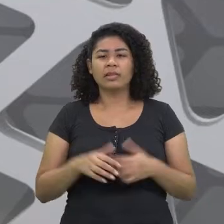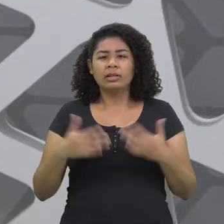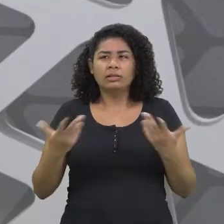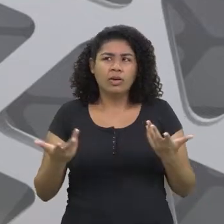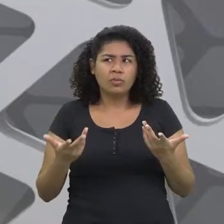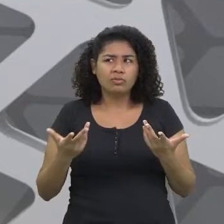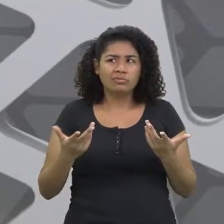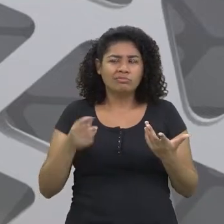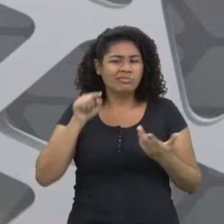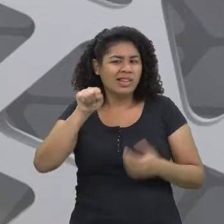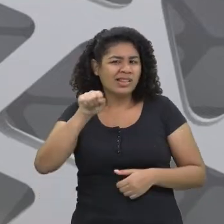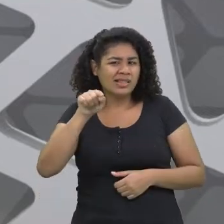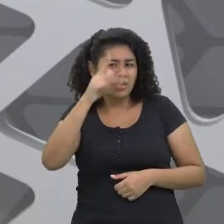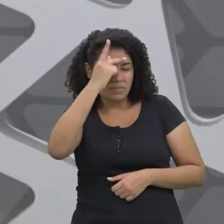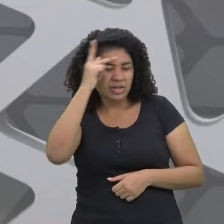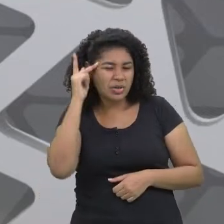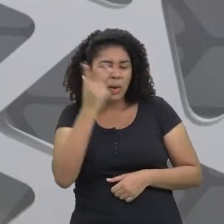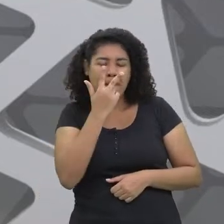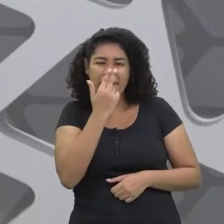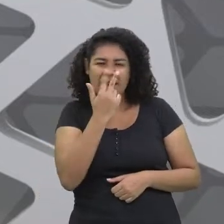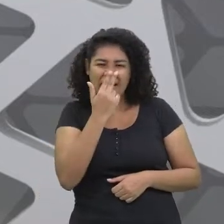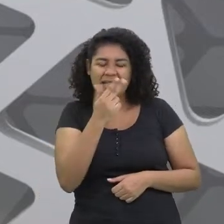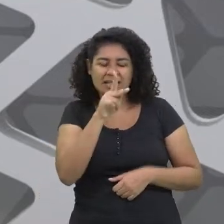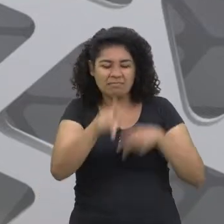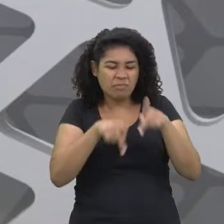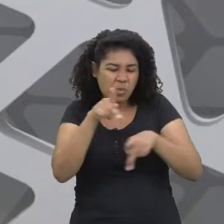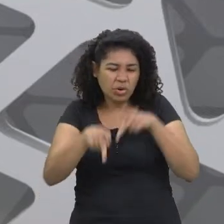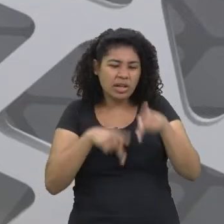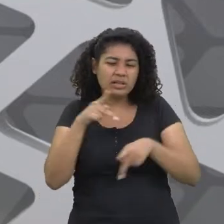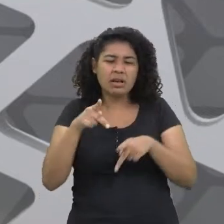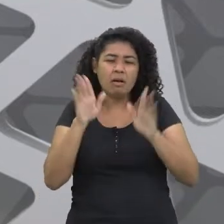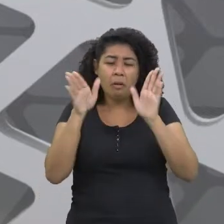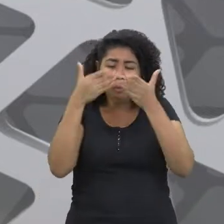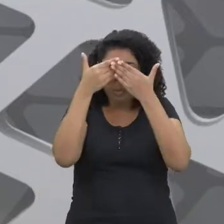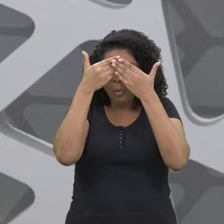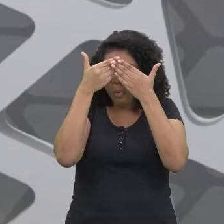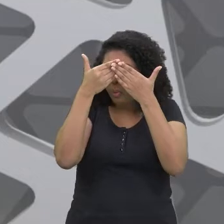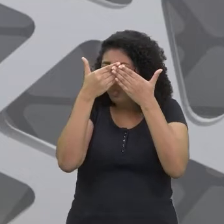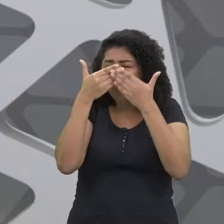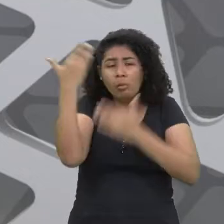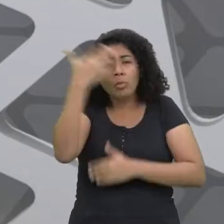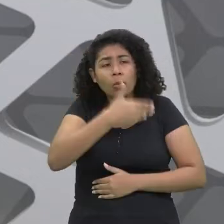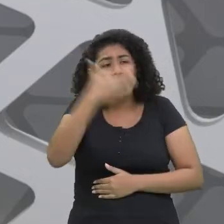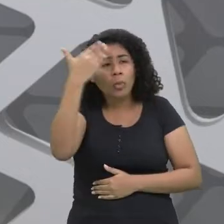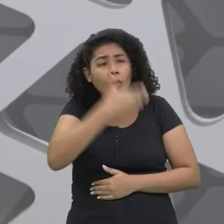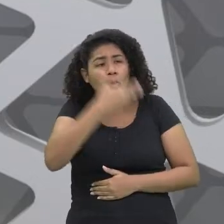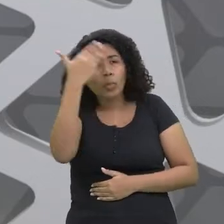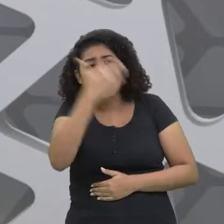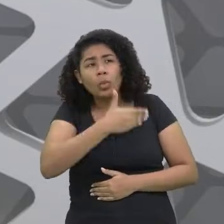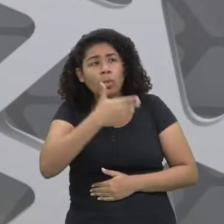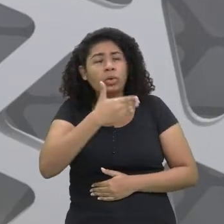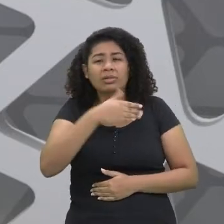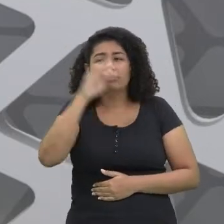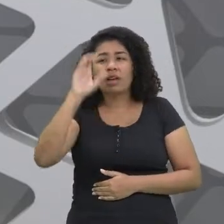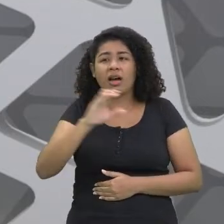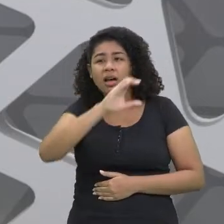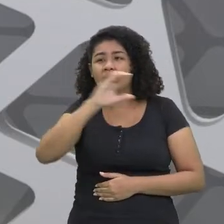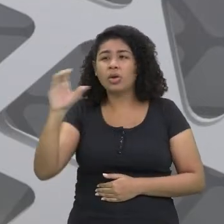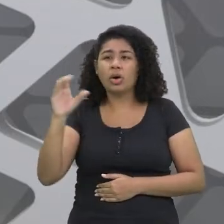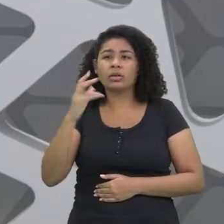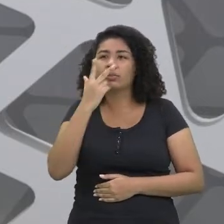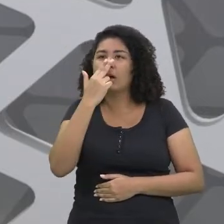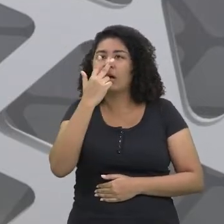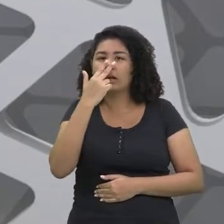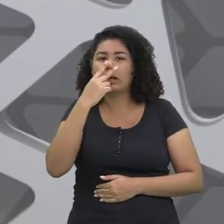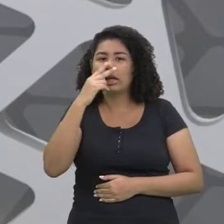será que essas pessoas estavam vendadas apenas naquele momento, ali com as vendas da Igreja Católica, dizendo o